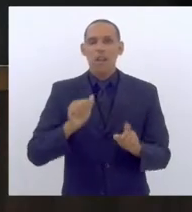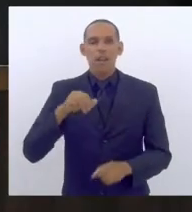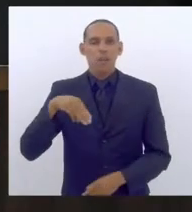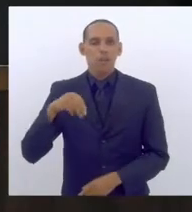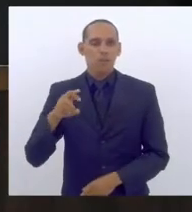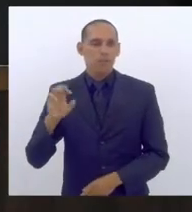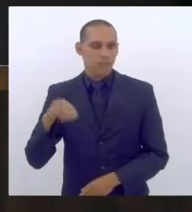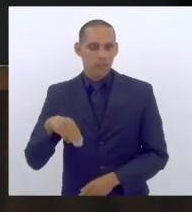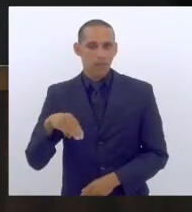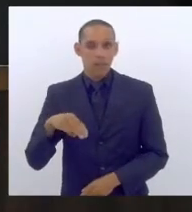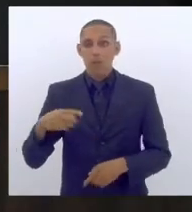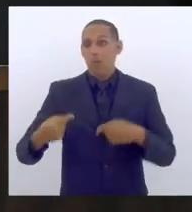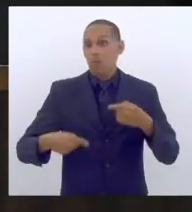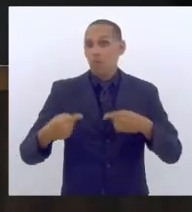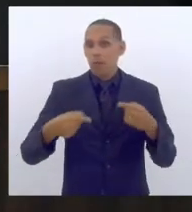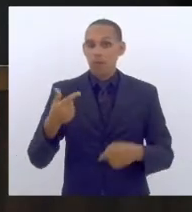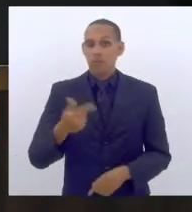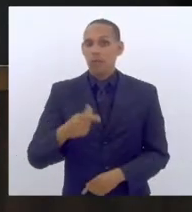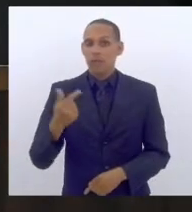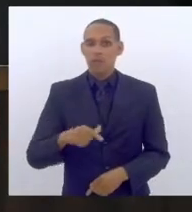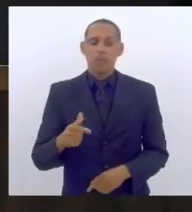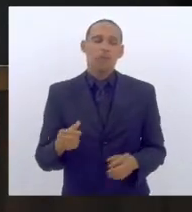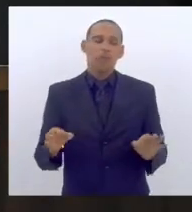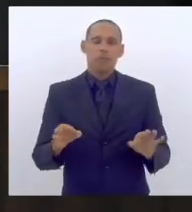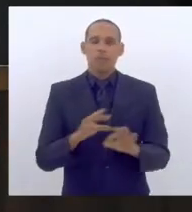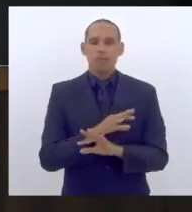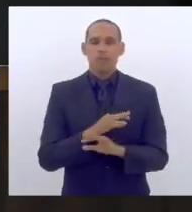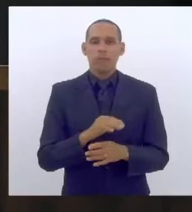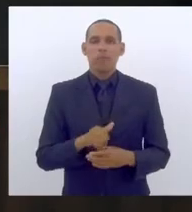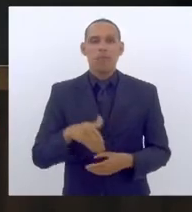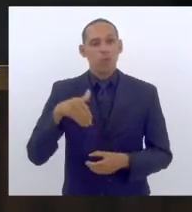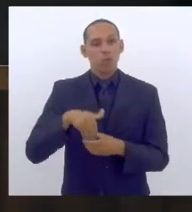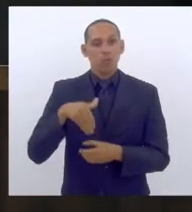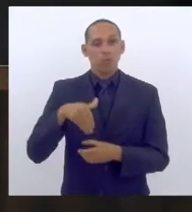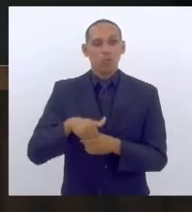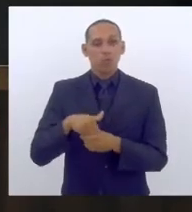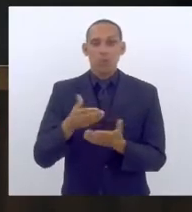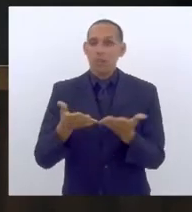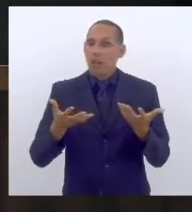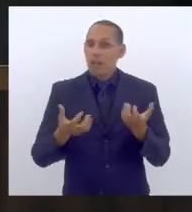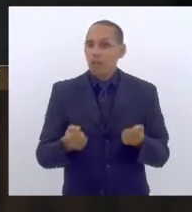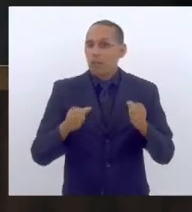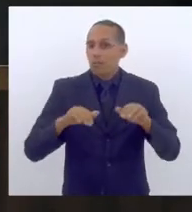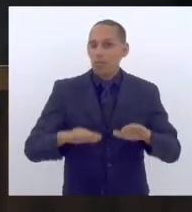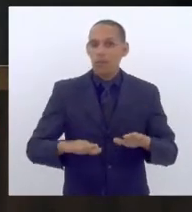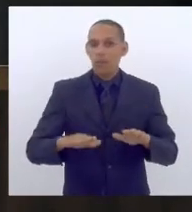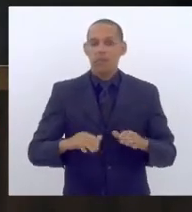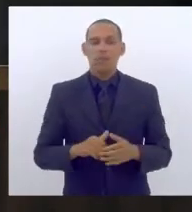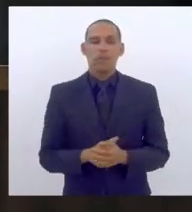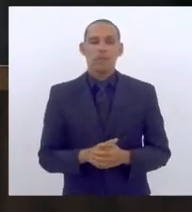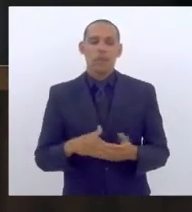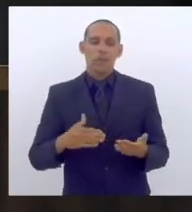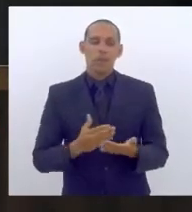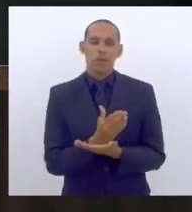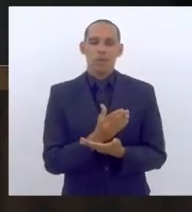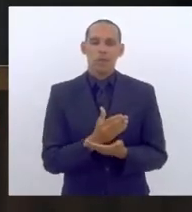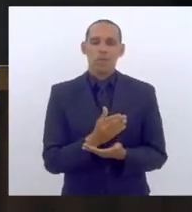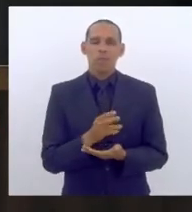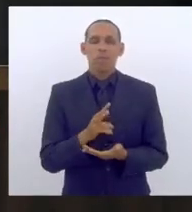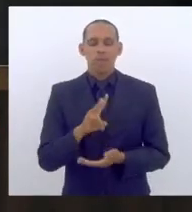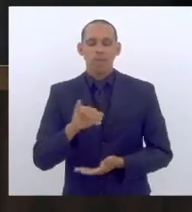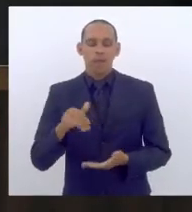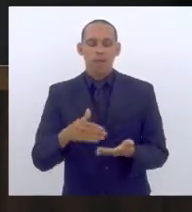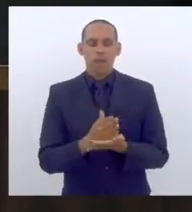Amorim em discussão em votação permaneça Como estão aprovado vai